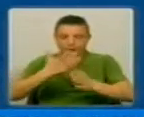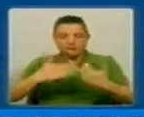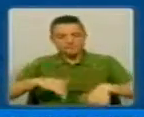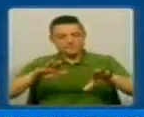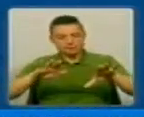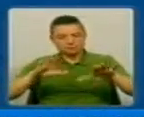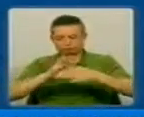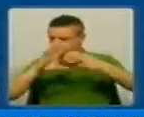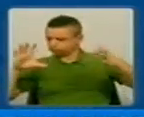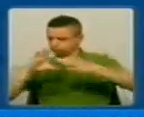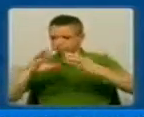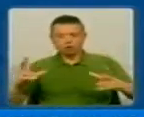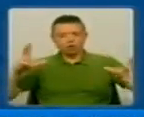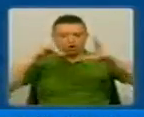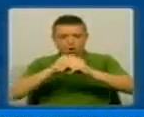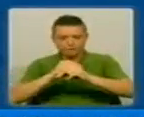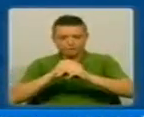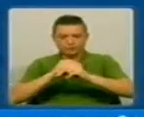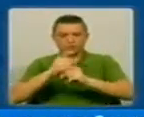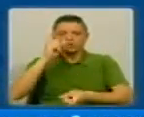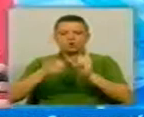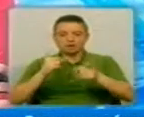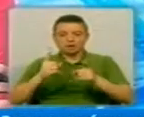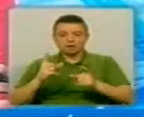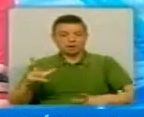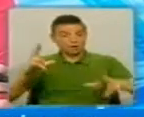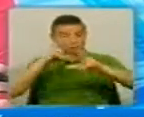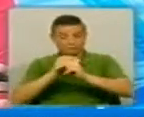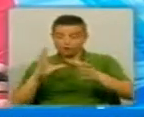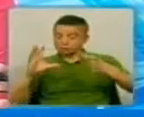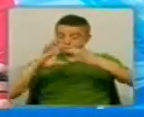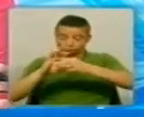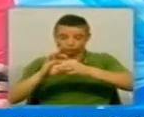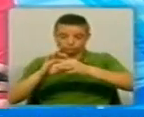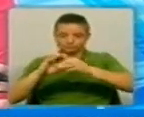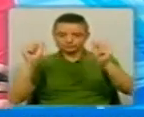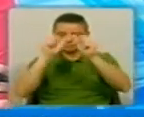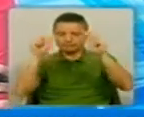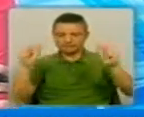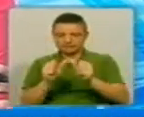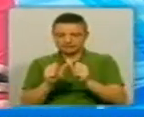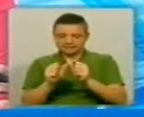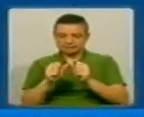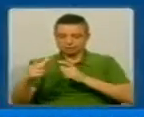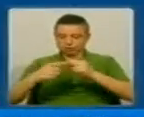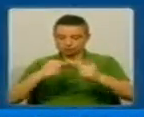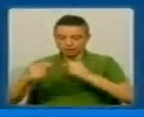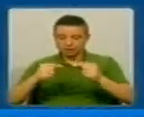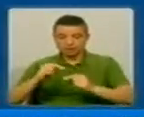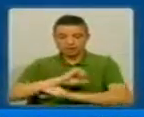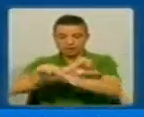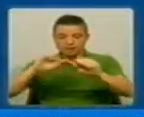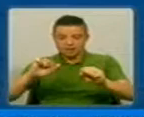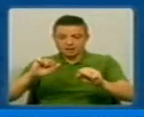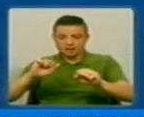ver com as supernovas, é uma nova. E o que é uma nova? Bom, as novas estão associadas a sistemas binários de estrela, em que uma das estrelas é